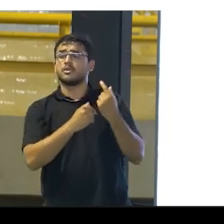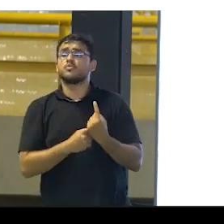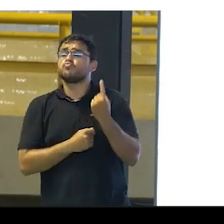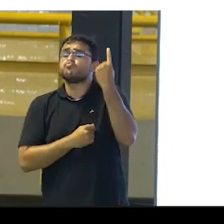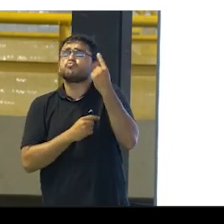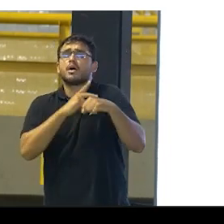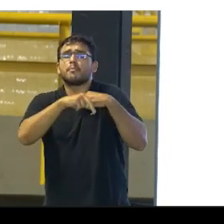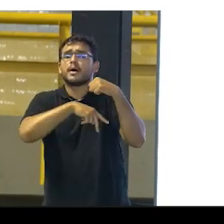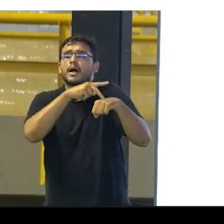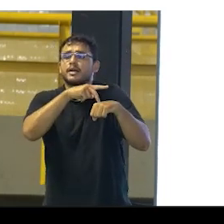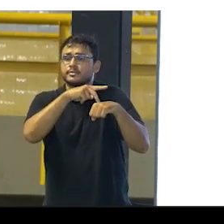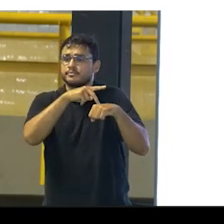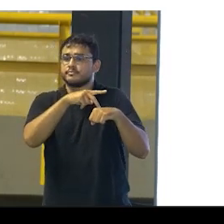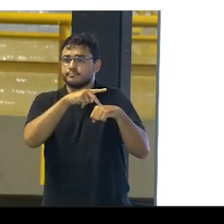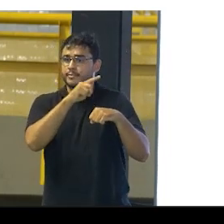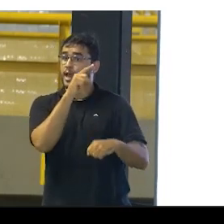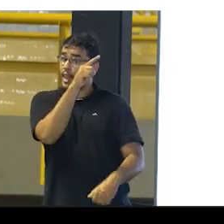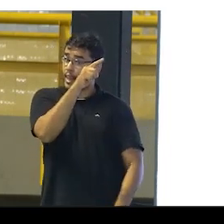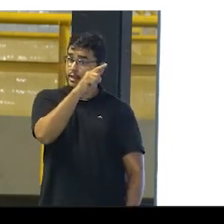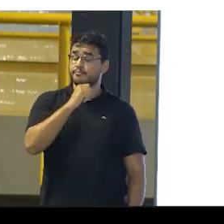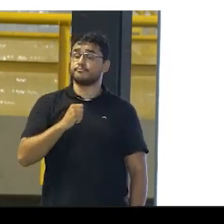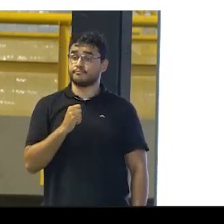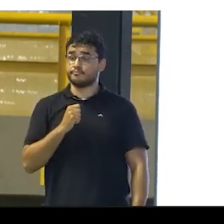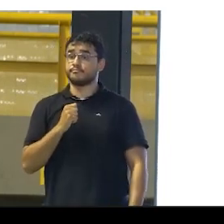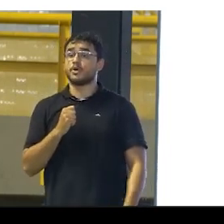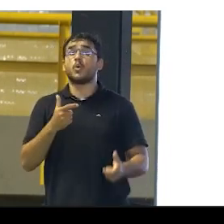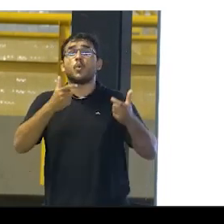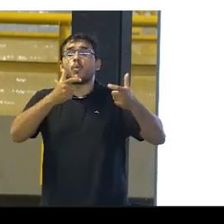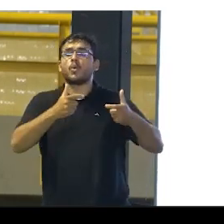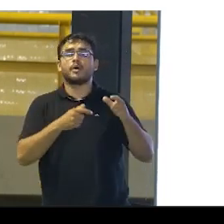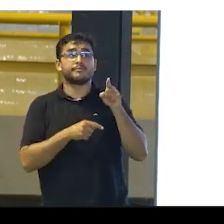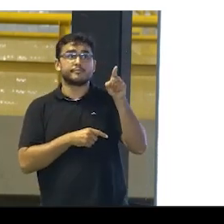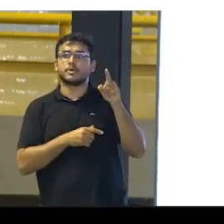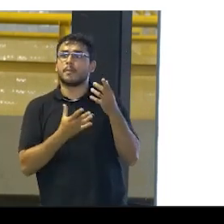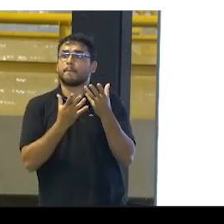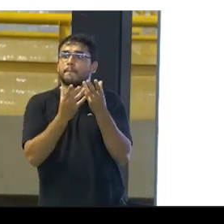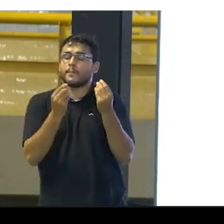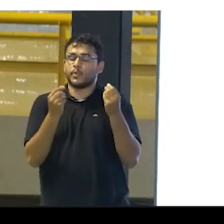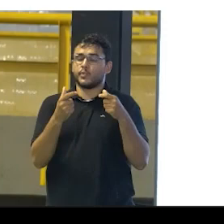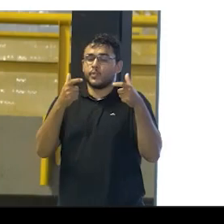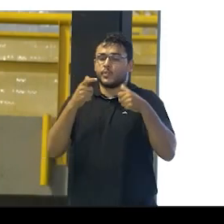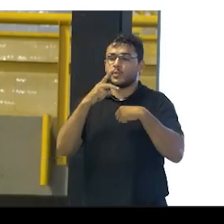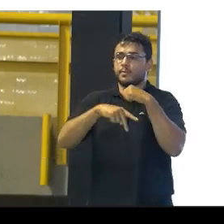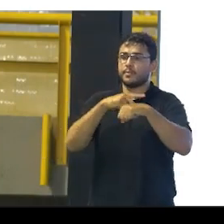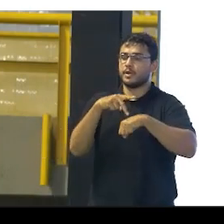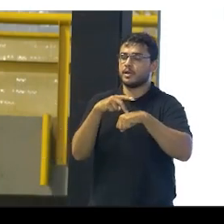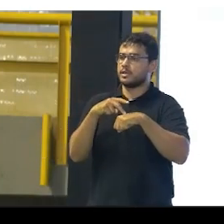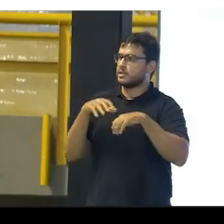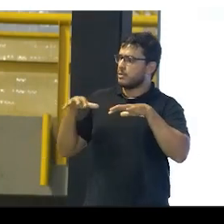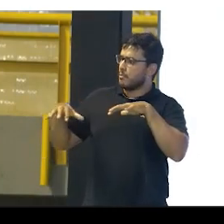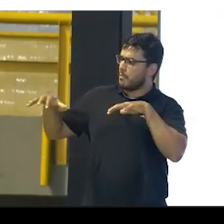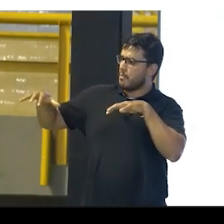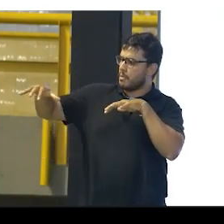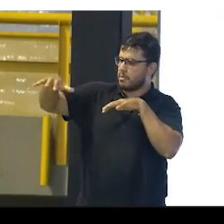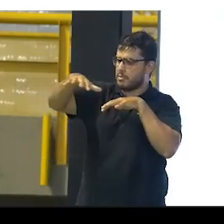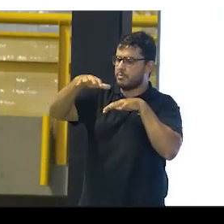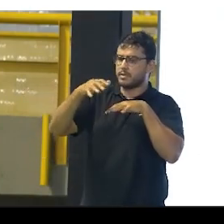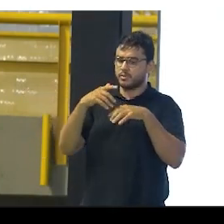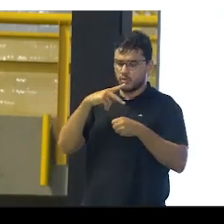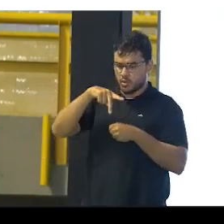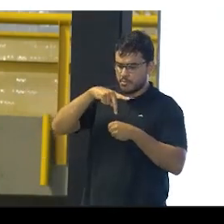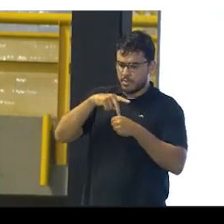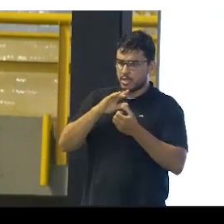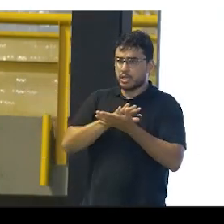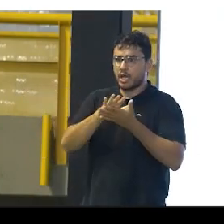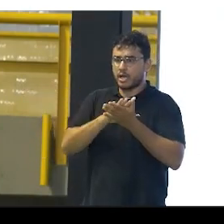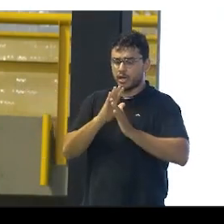país desenvolvido, que é cercado por inimigos por todos os lados, não tem uma gota de petróleo,